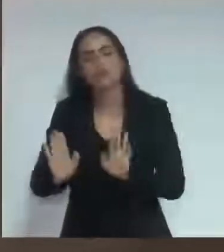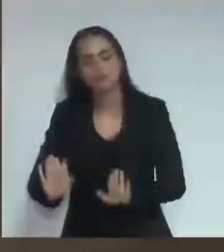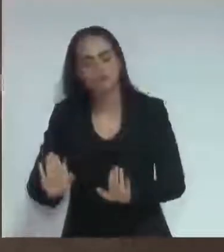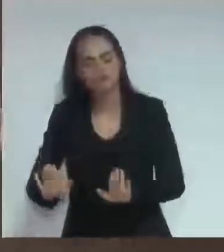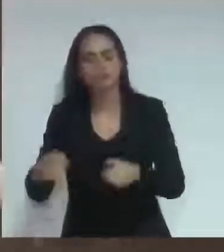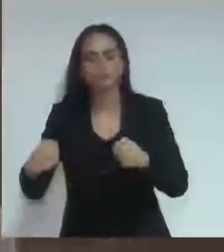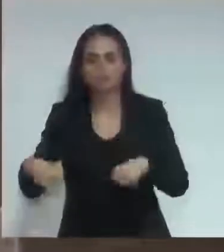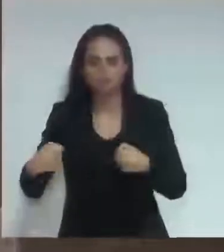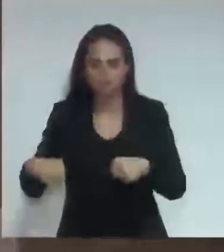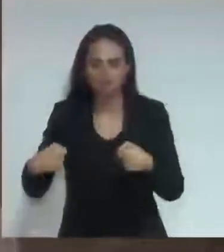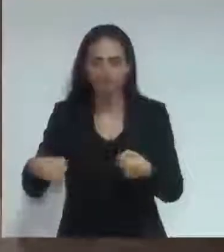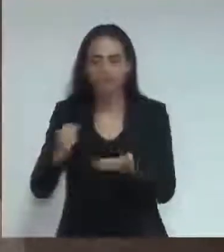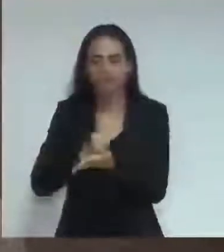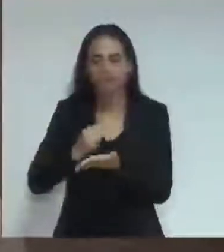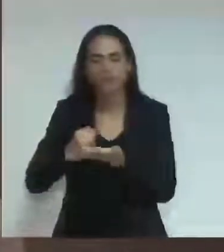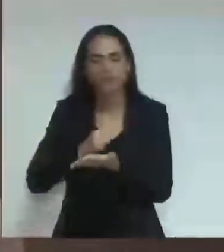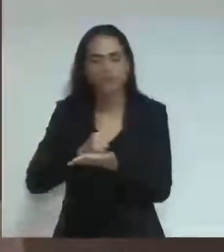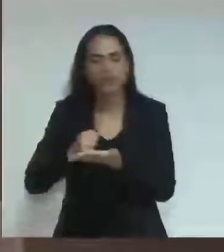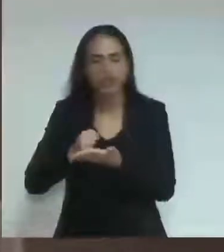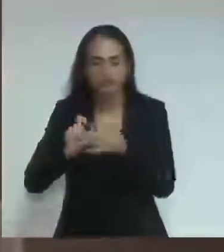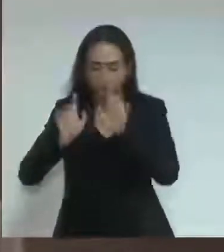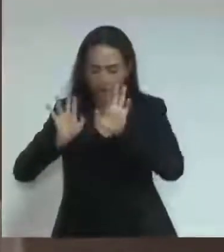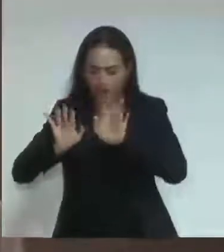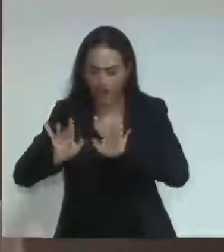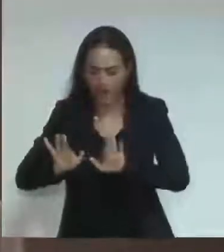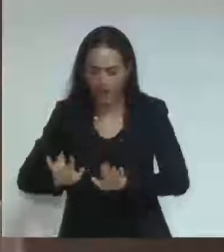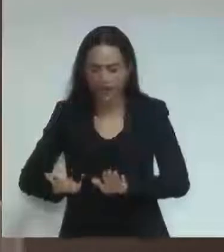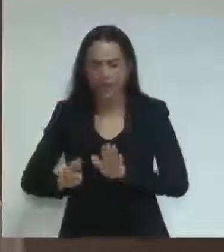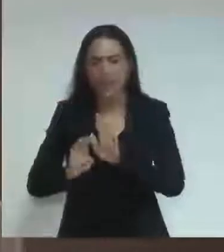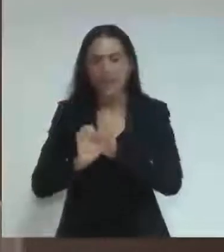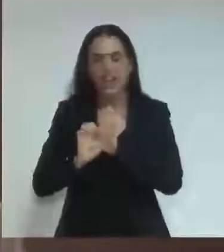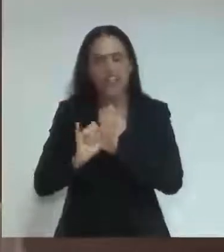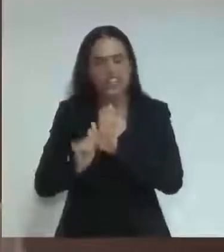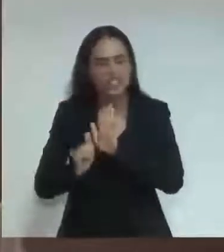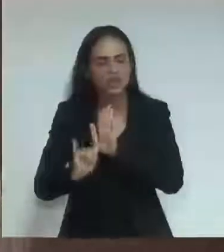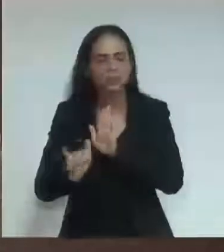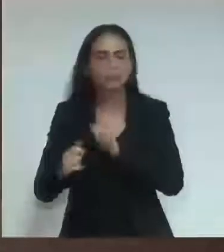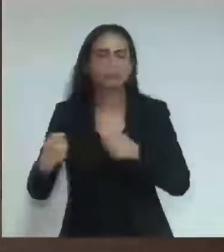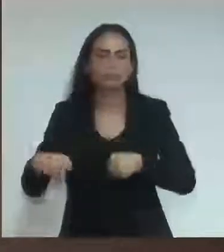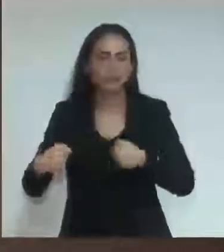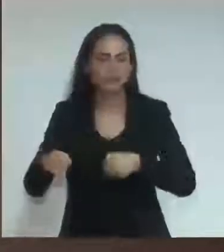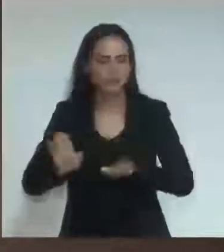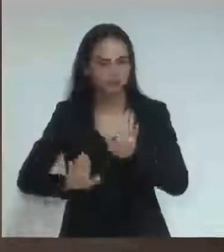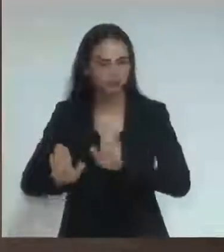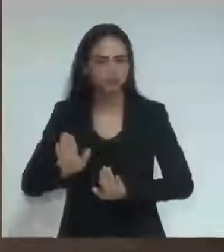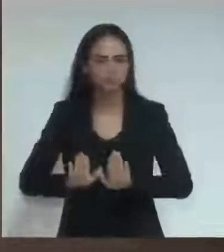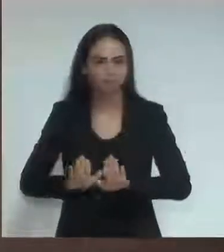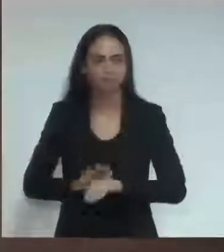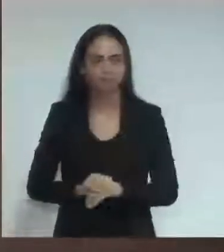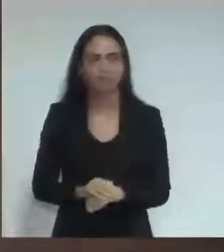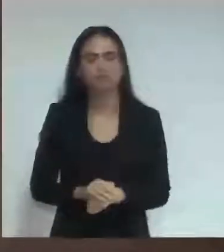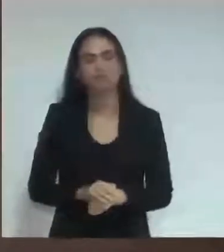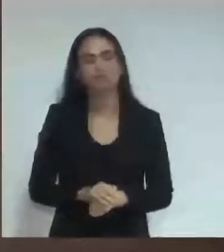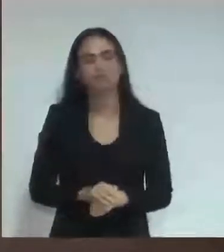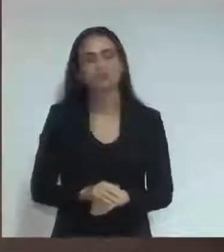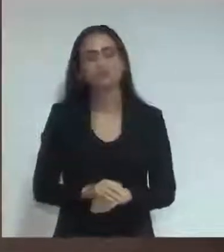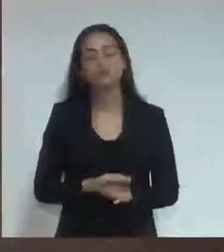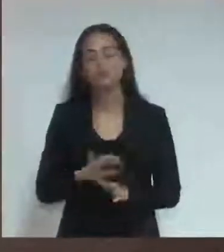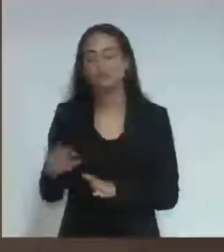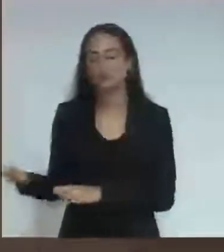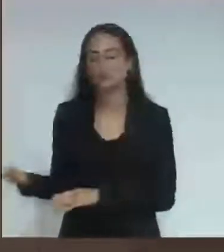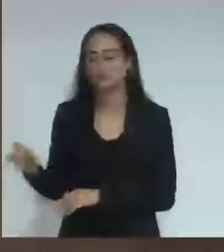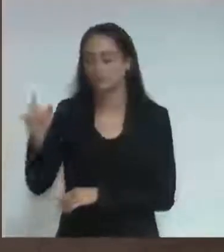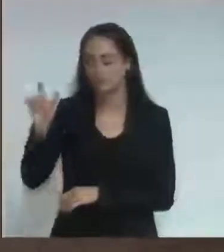ao elaborar esse novo edital. O vereador Paulinho comentou aqui,